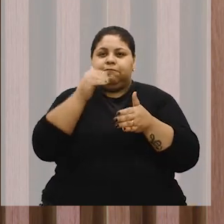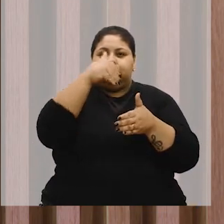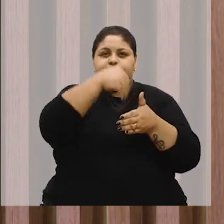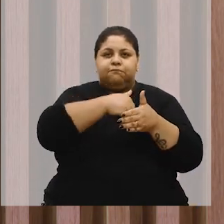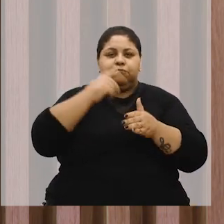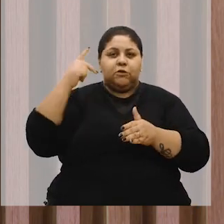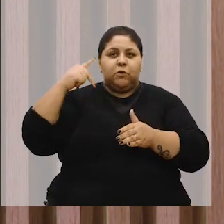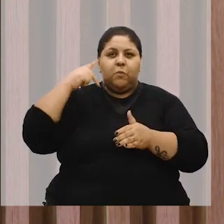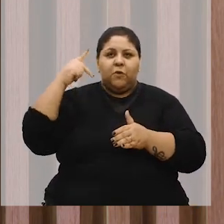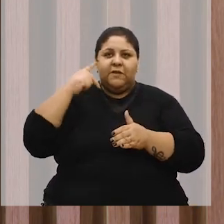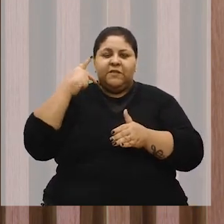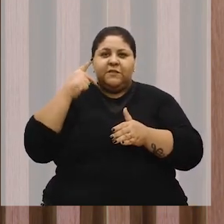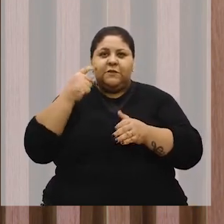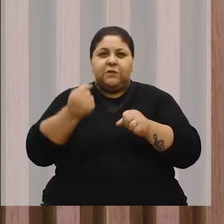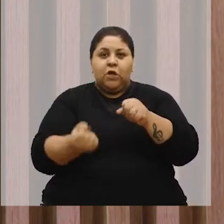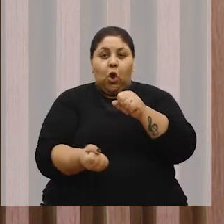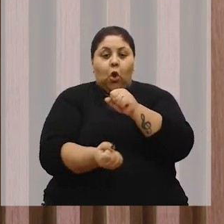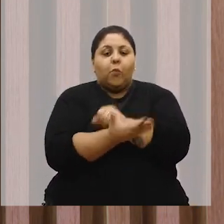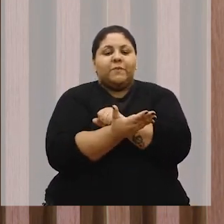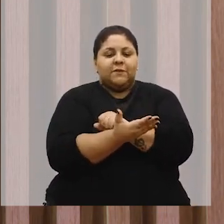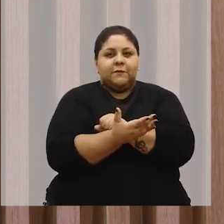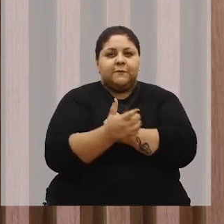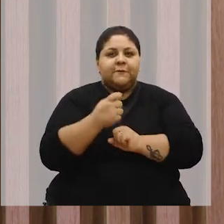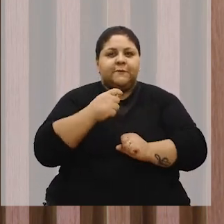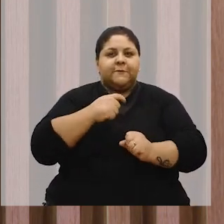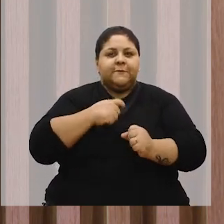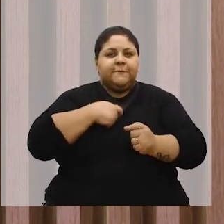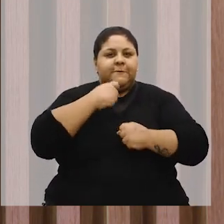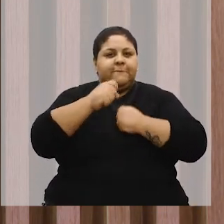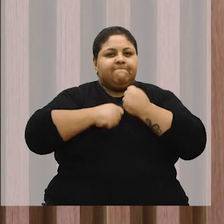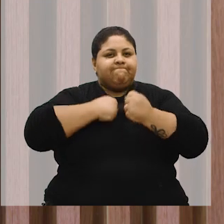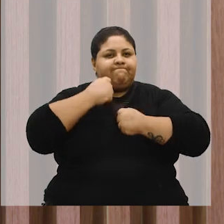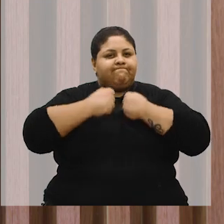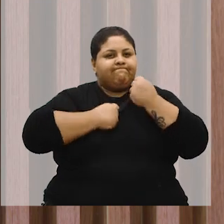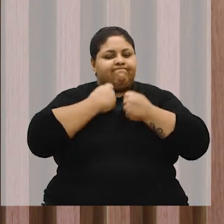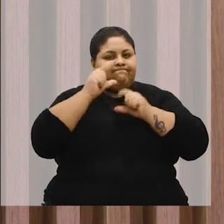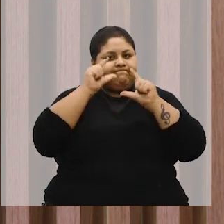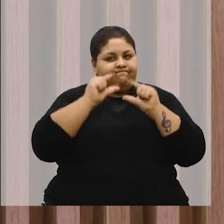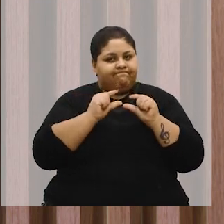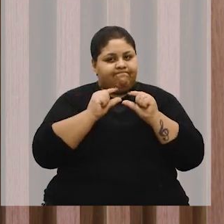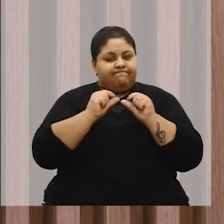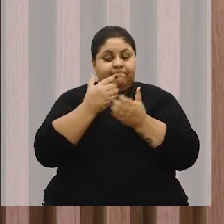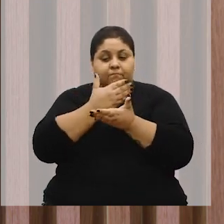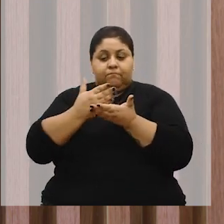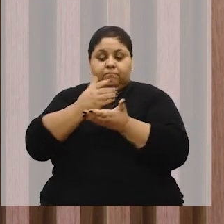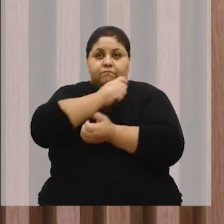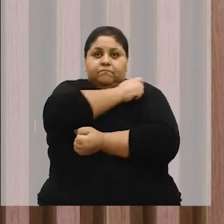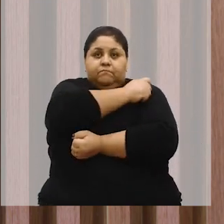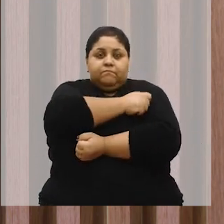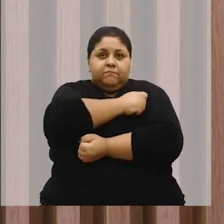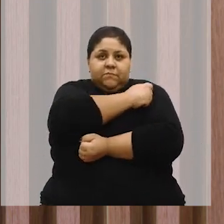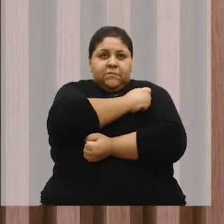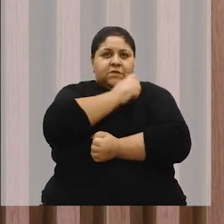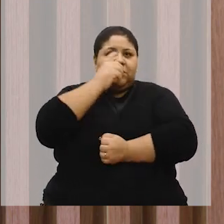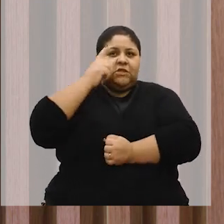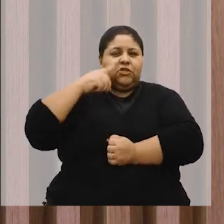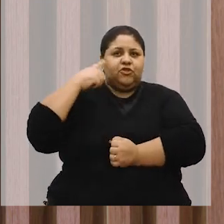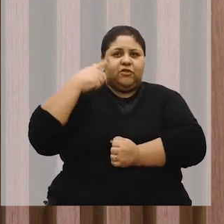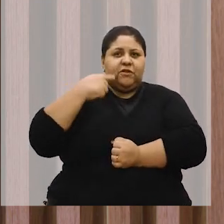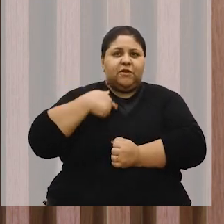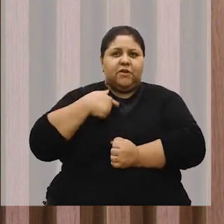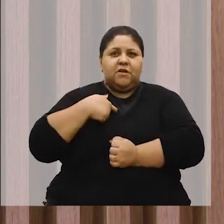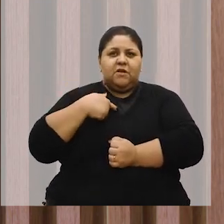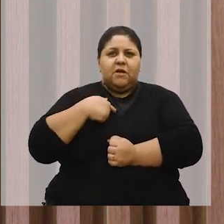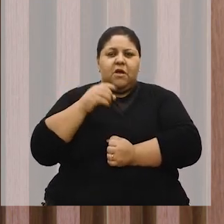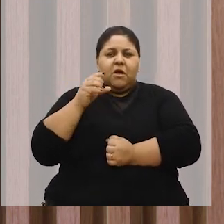e corrupção, e isso me incomodava. Até que quando eu comecei a ter alunos de graduação em Direito, eu via que o meu discurso